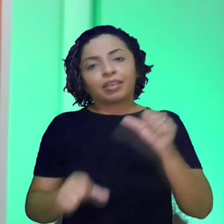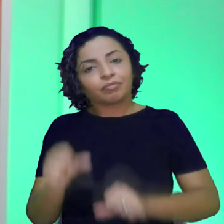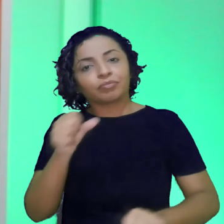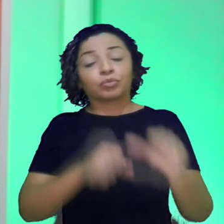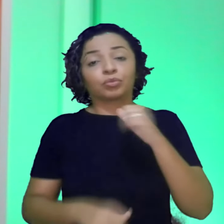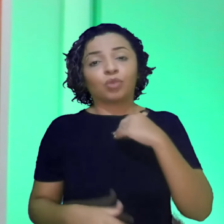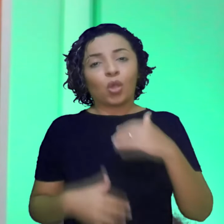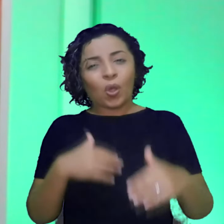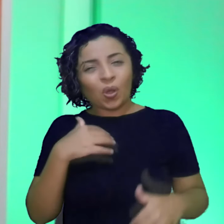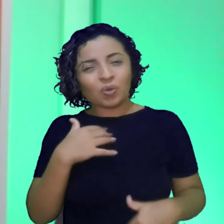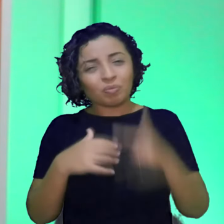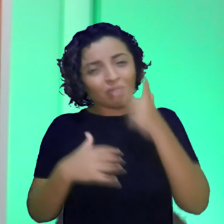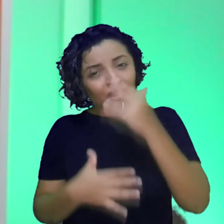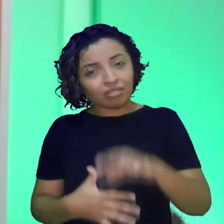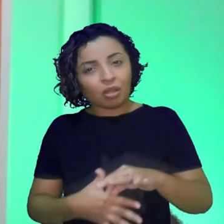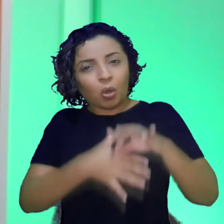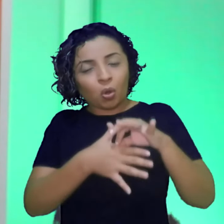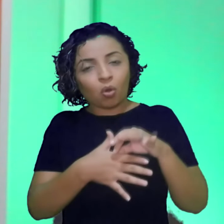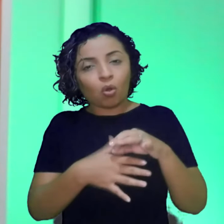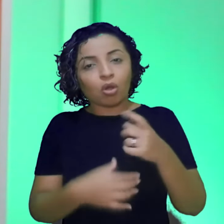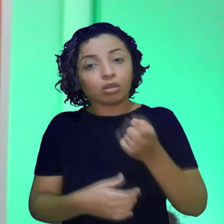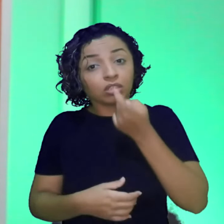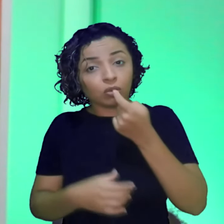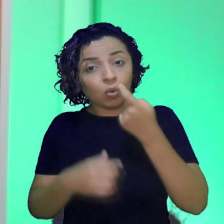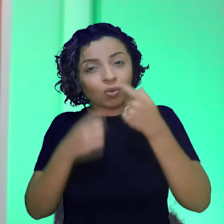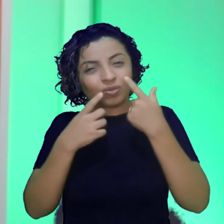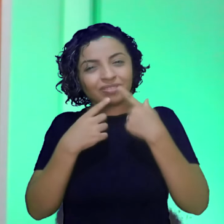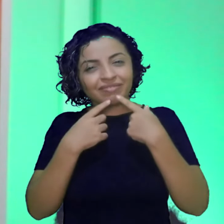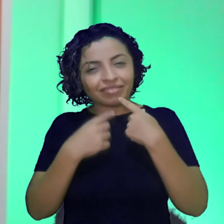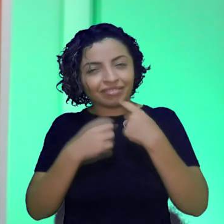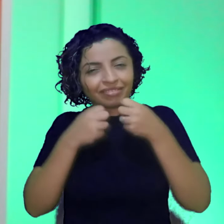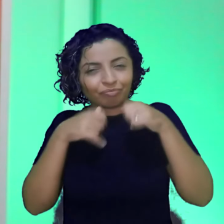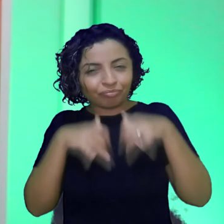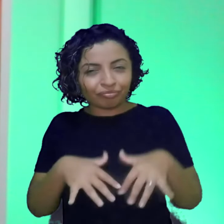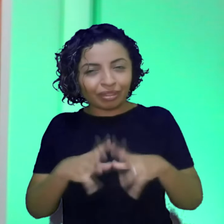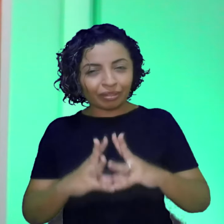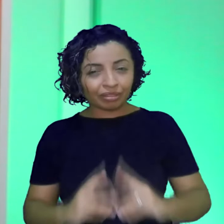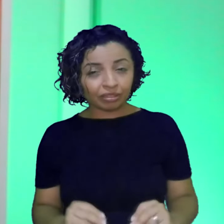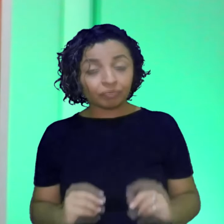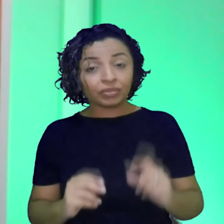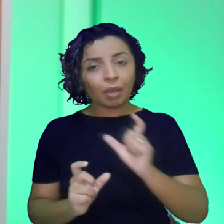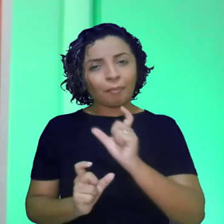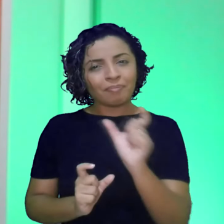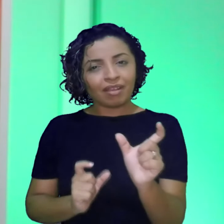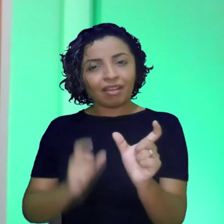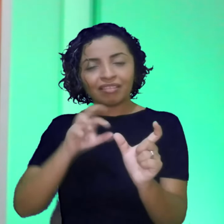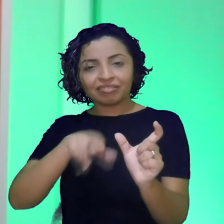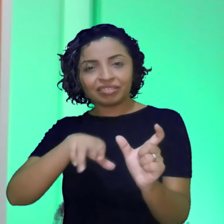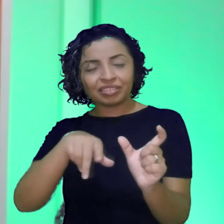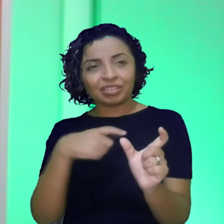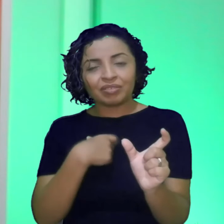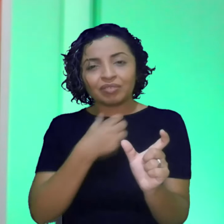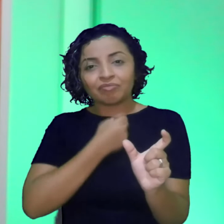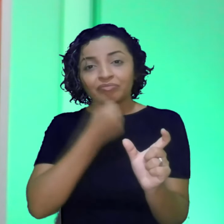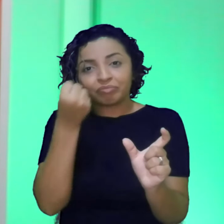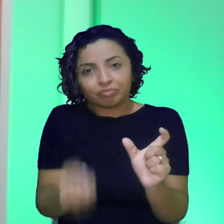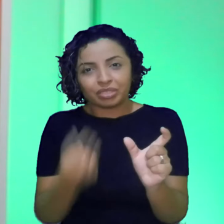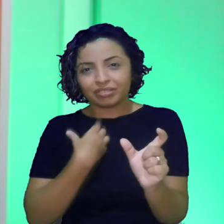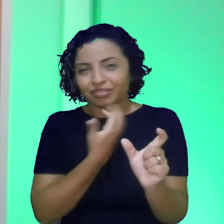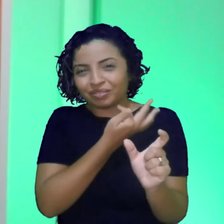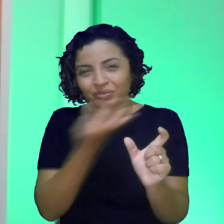seu corpo em uma pasta de carne, osso e sangue, desintegrando-o. A palavra não é capaz de extinguir o trem que carrega